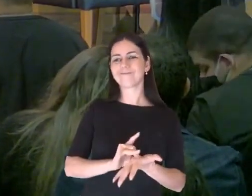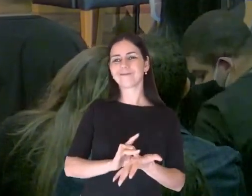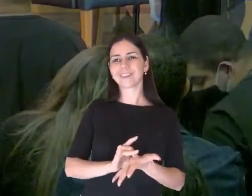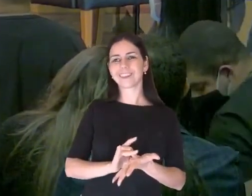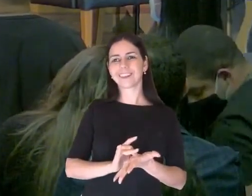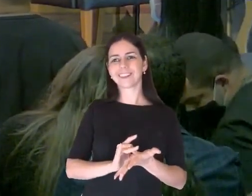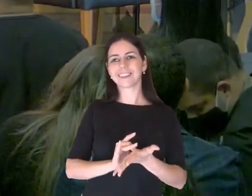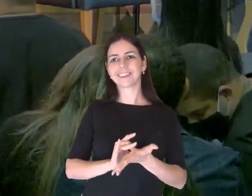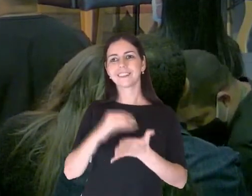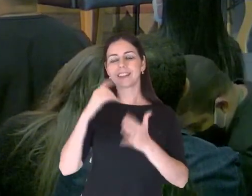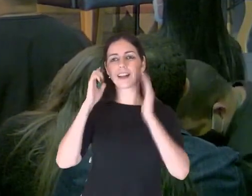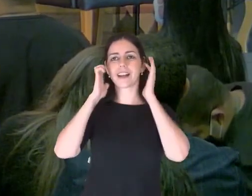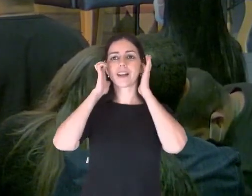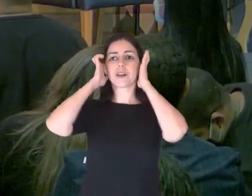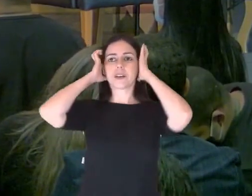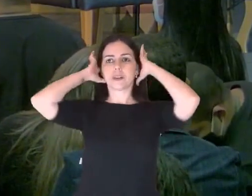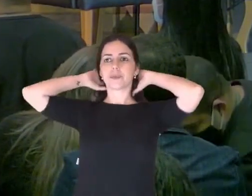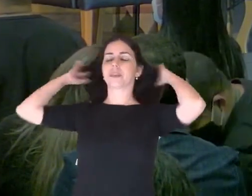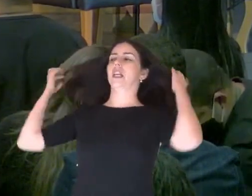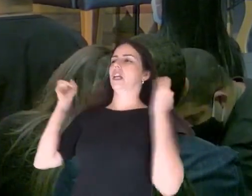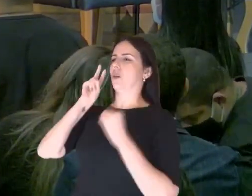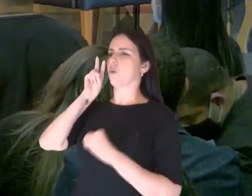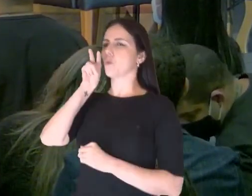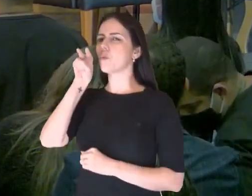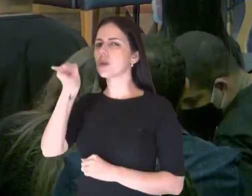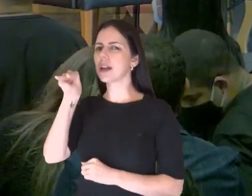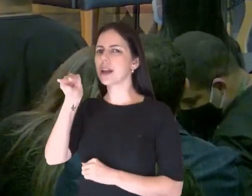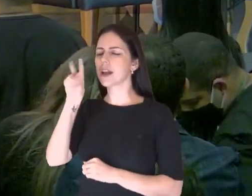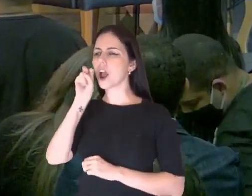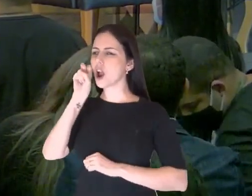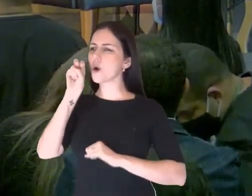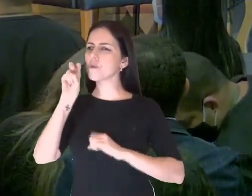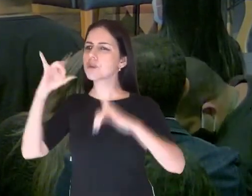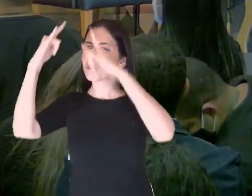E eu tinha orado na minha varanda e visto uma tenda para o lado de cá.